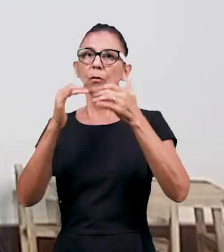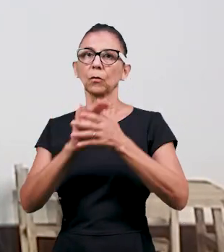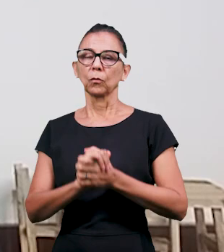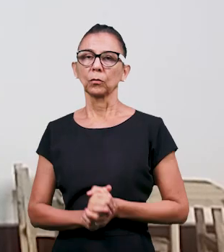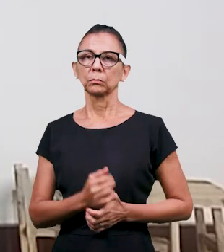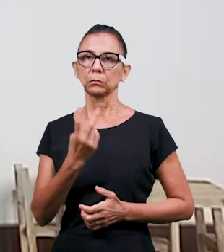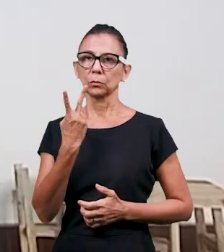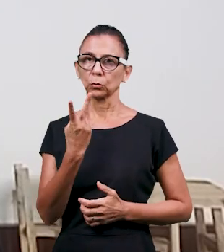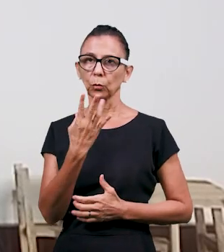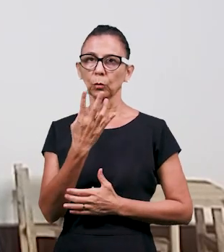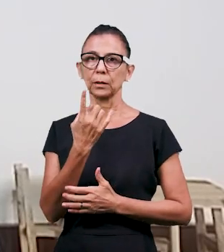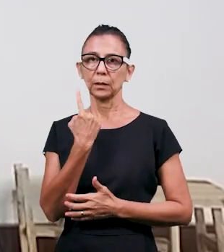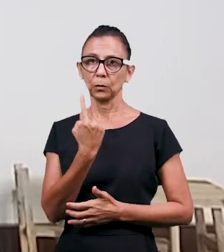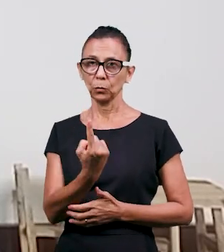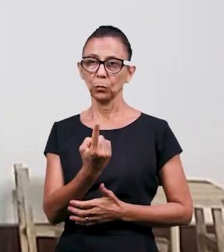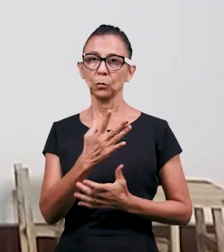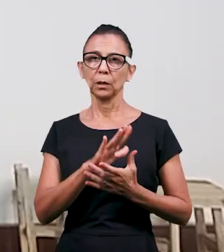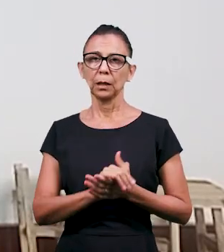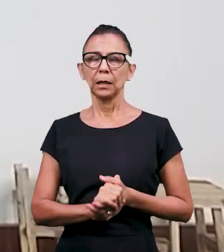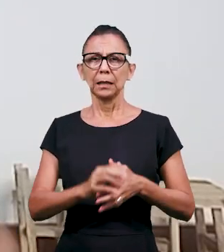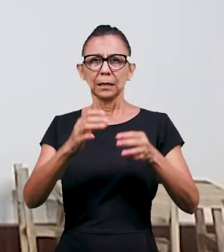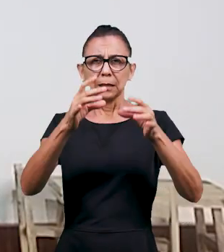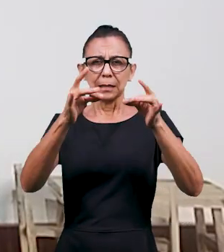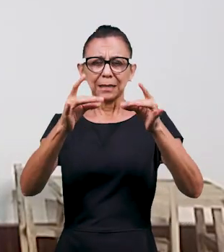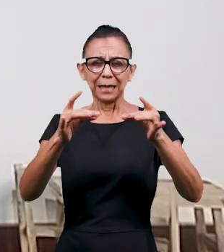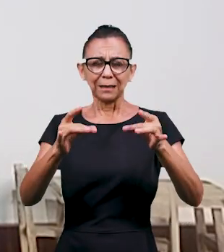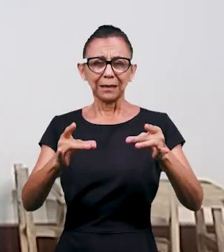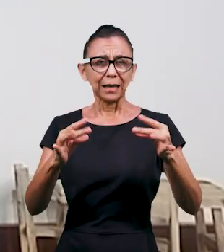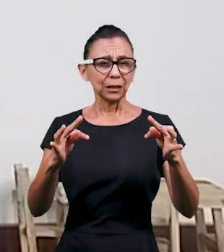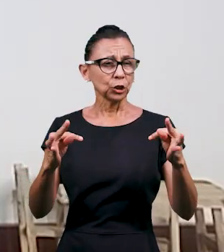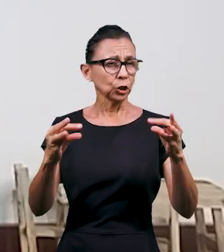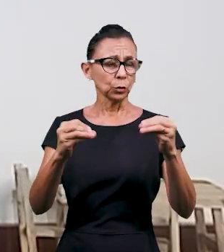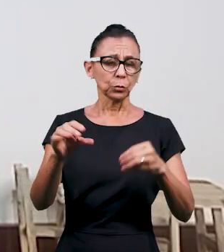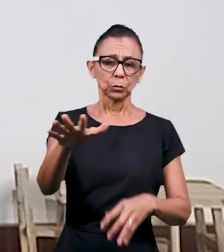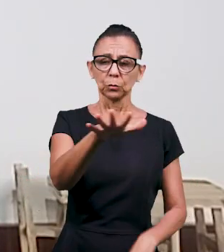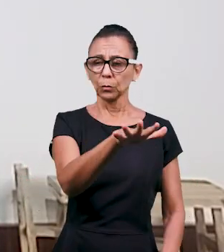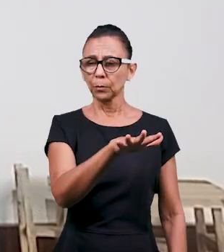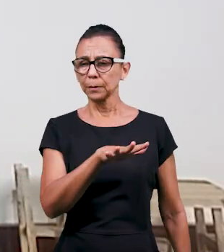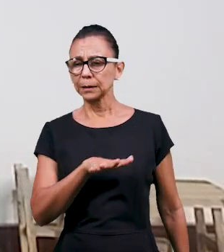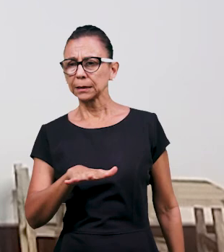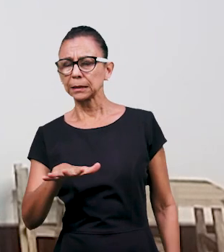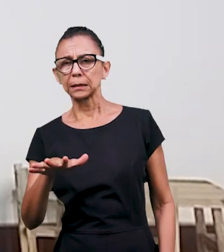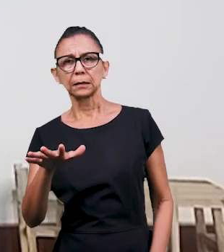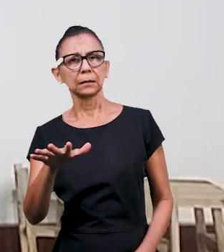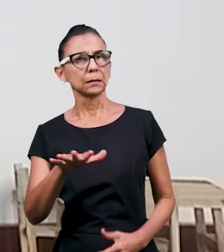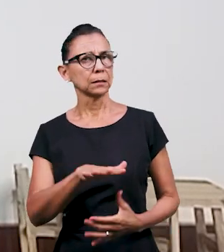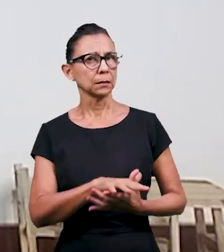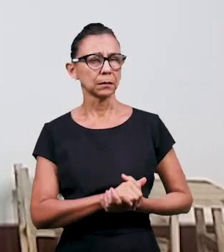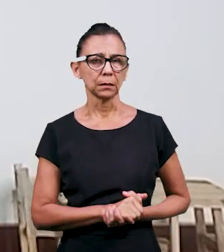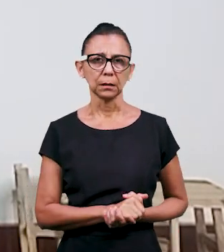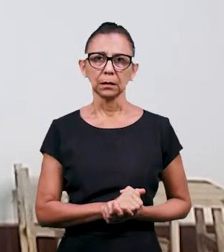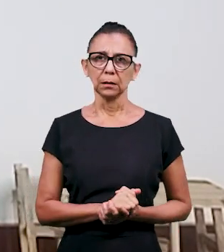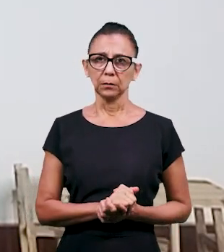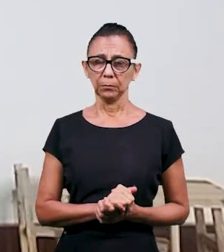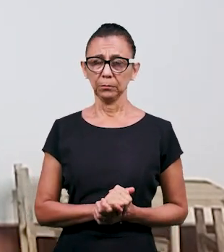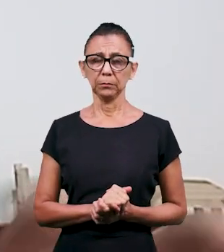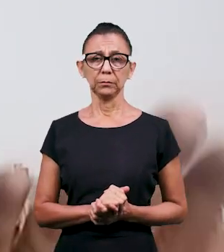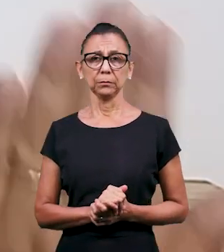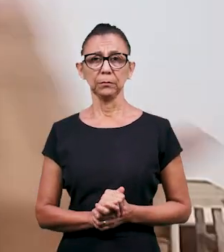Então é um trabalho duplo, né? Ele faz a audiodescrição desse ambiente onde essa pessoa está, a